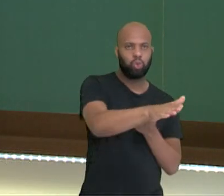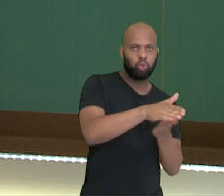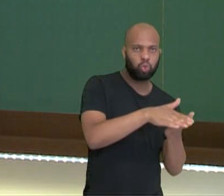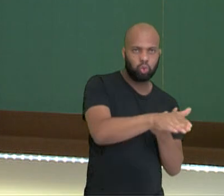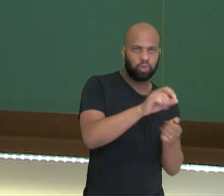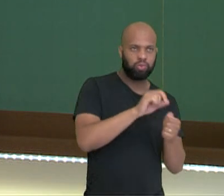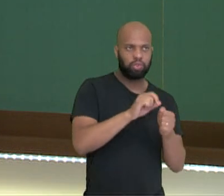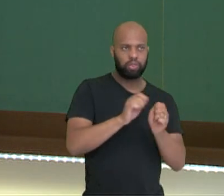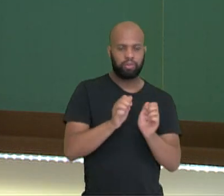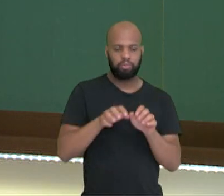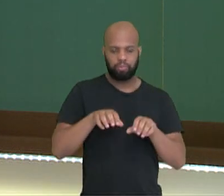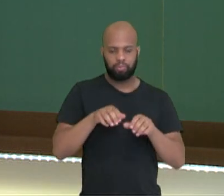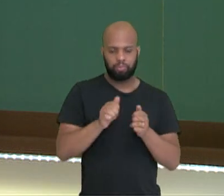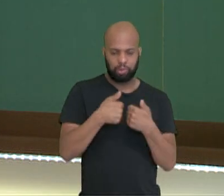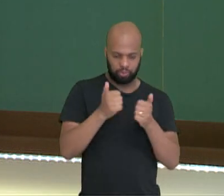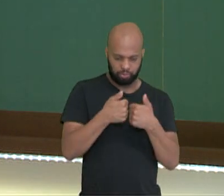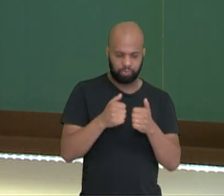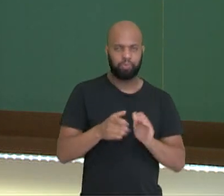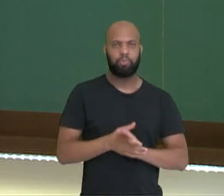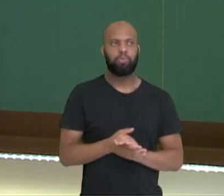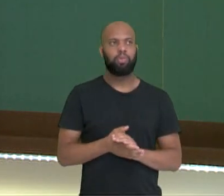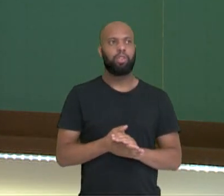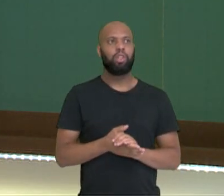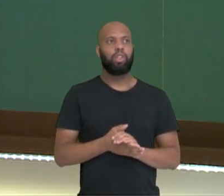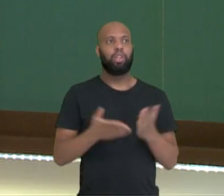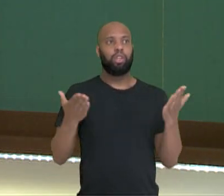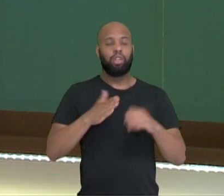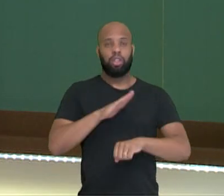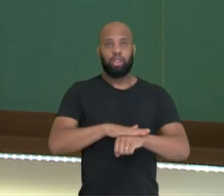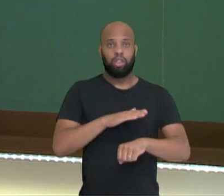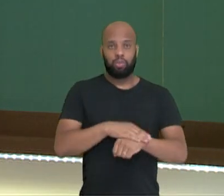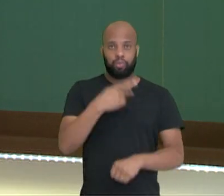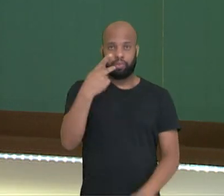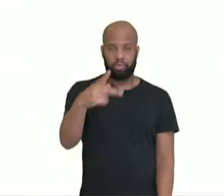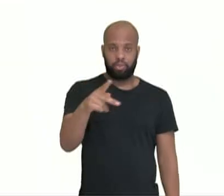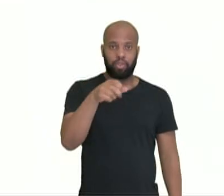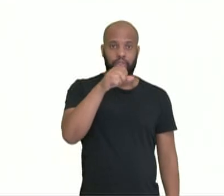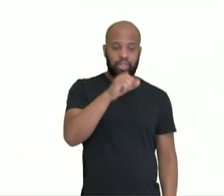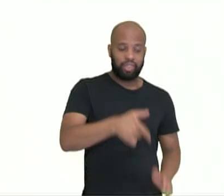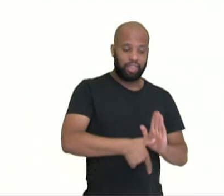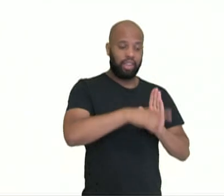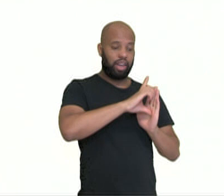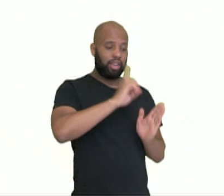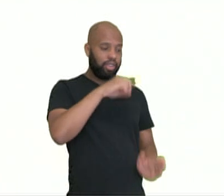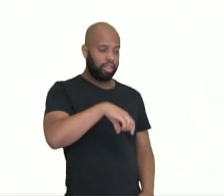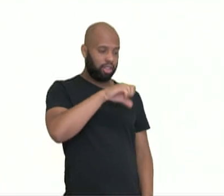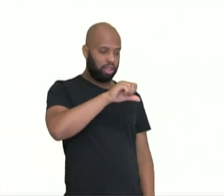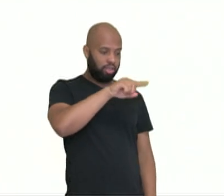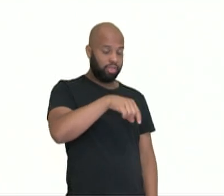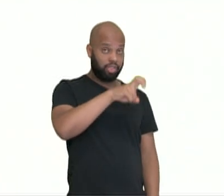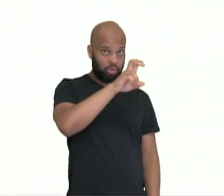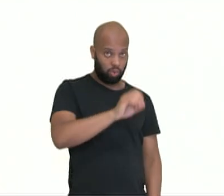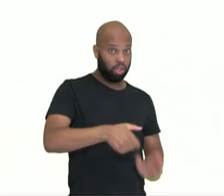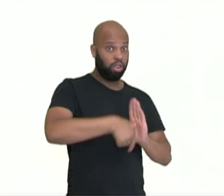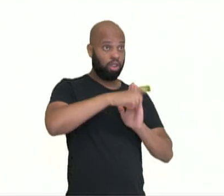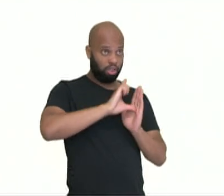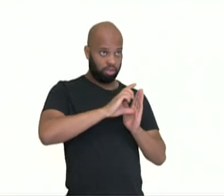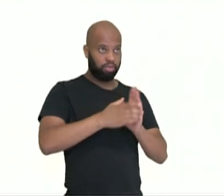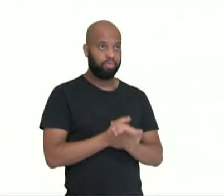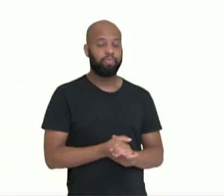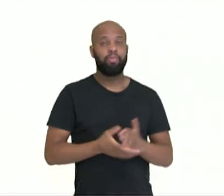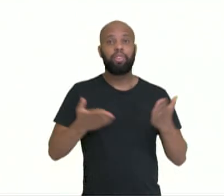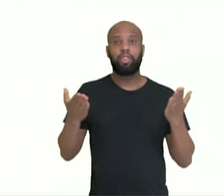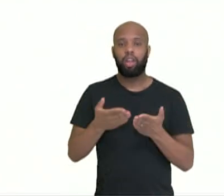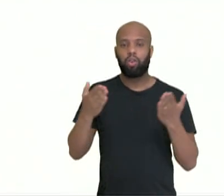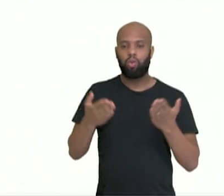pão, ok? Bom, então agora é com vocês. Se o preço era R$ 9,50, o preço do quilo do pão,